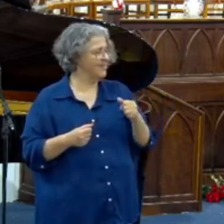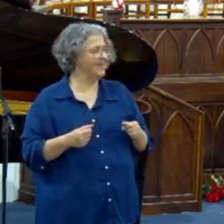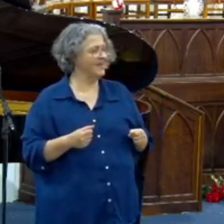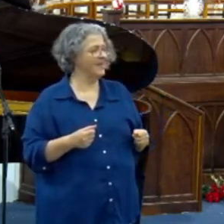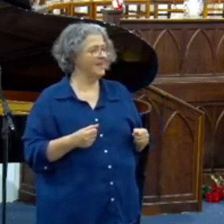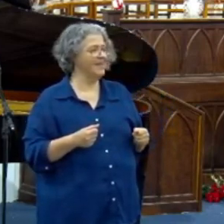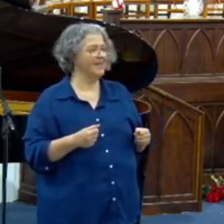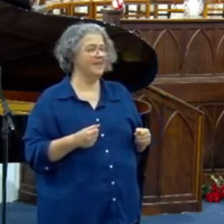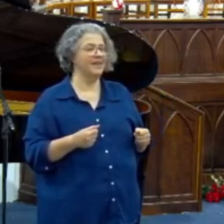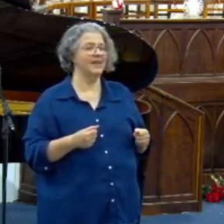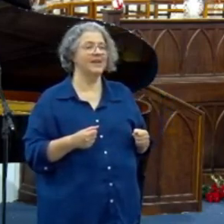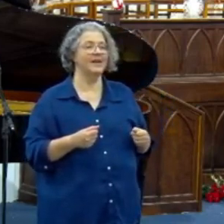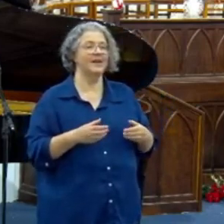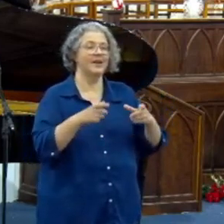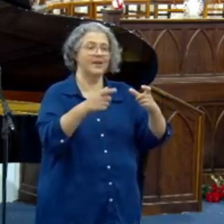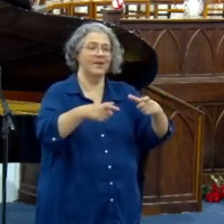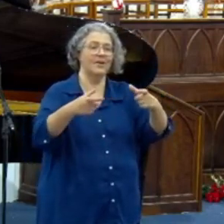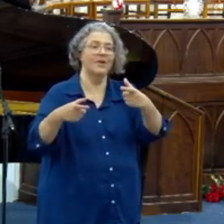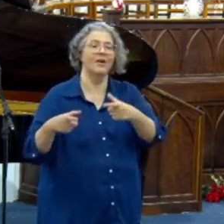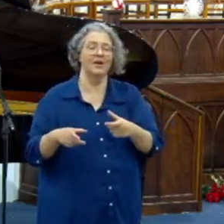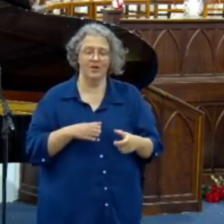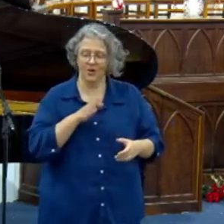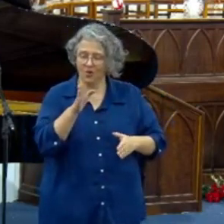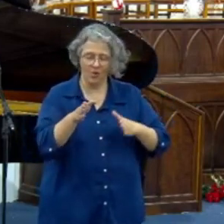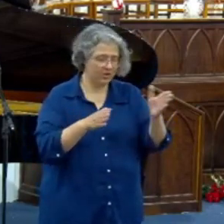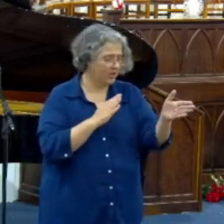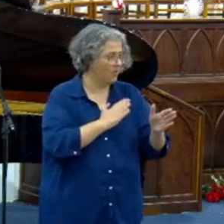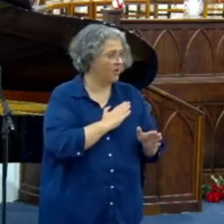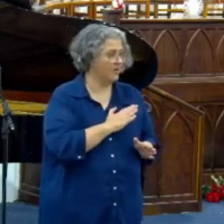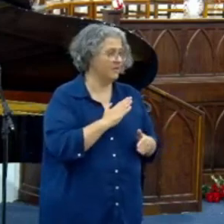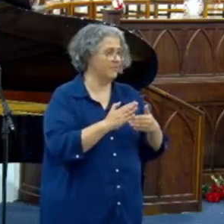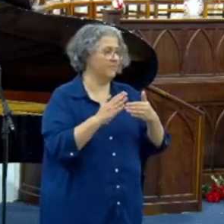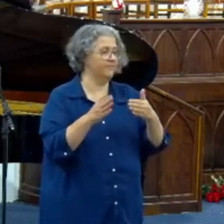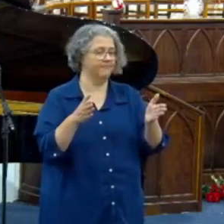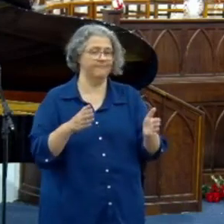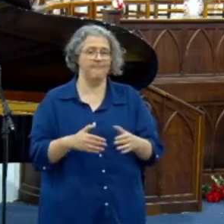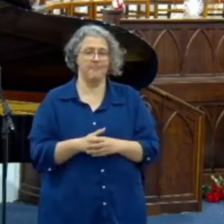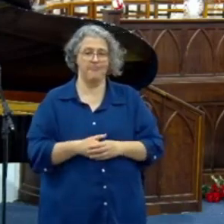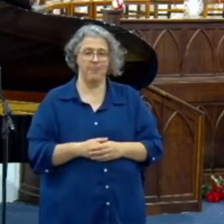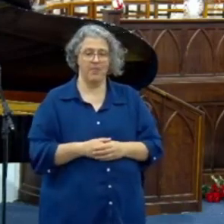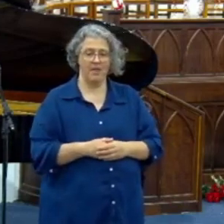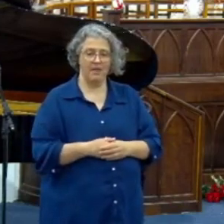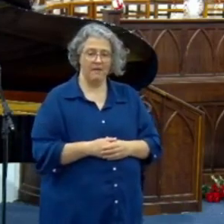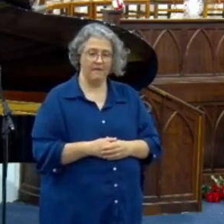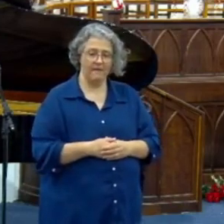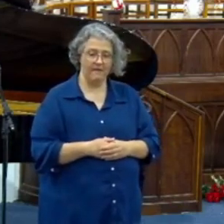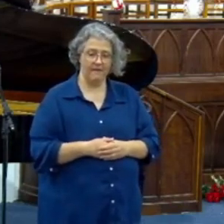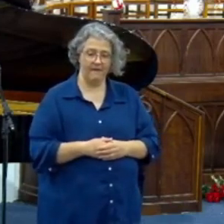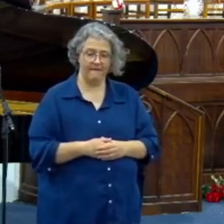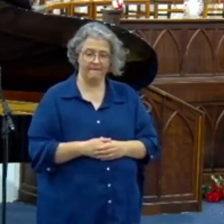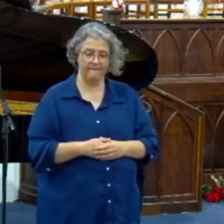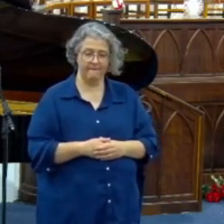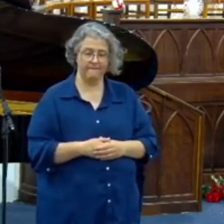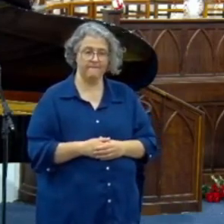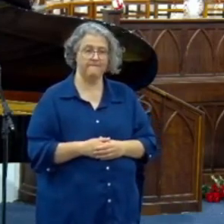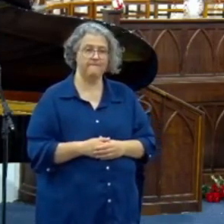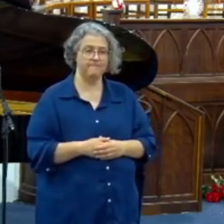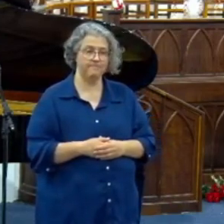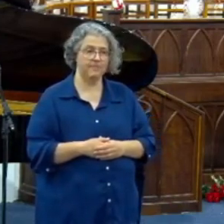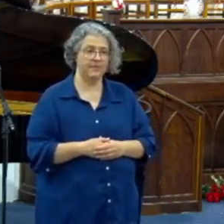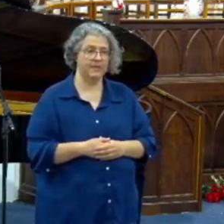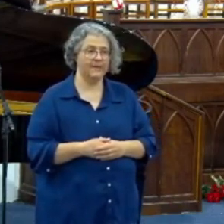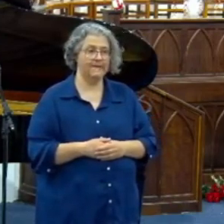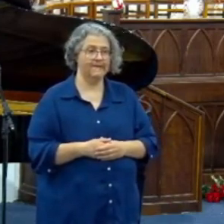têm mostrado onde está o seu coração. Irmãos, nosso coração precisa ir conosco para a eternidade,